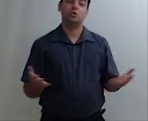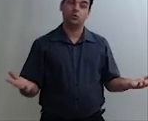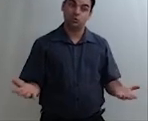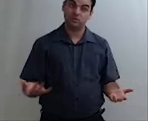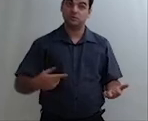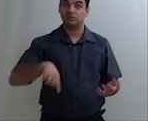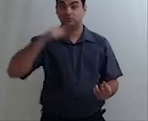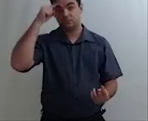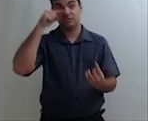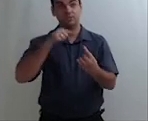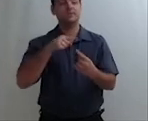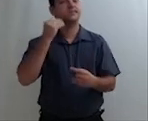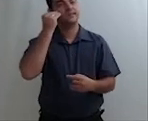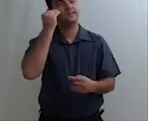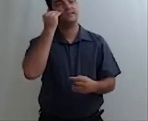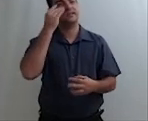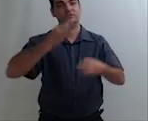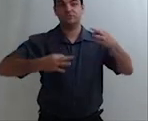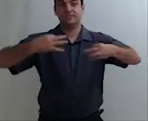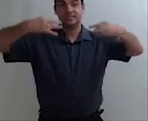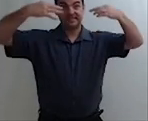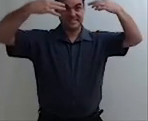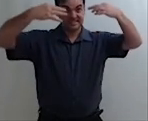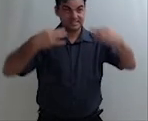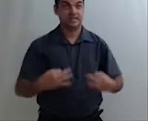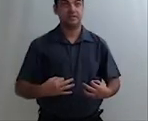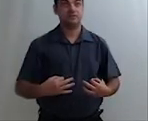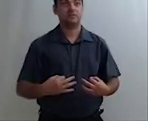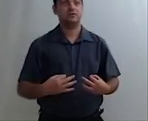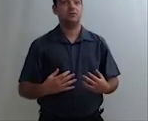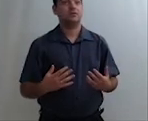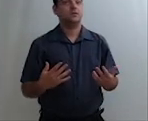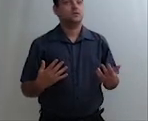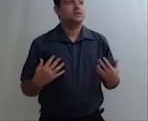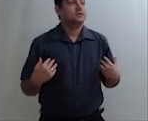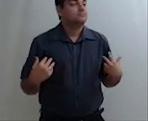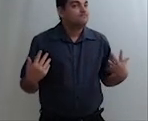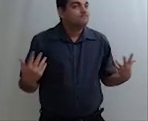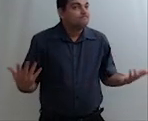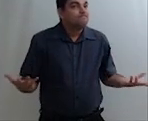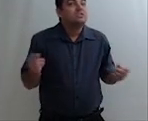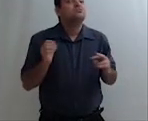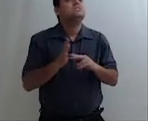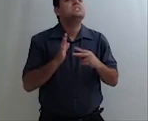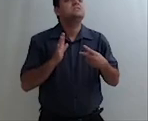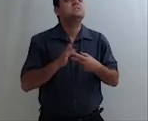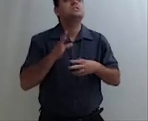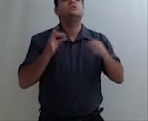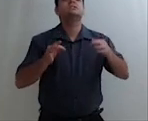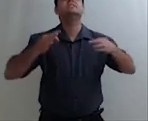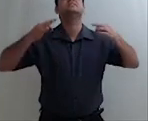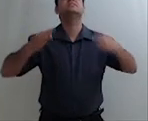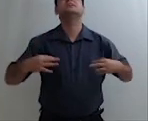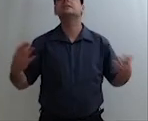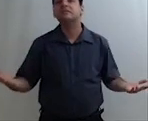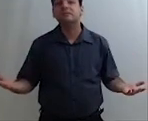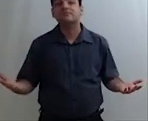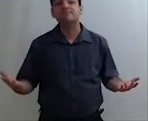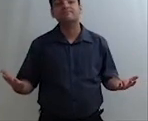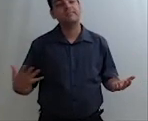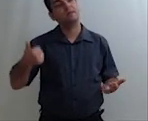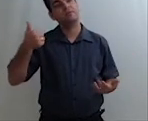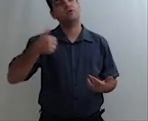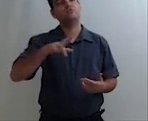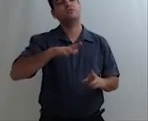é fazer justiça né mas como a justiça é é um ideário bastante remoto a gente aplica o ordenamento